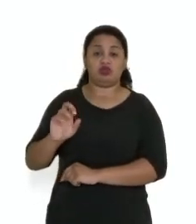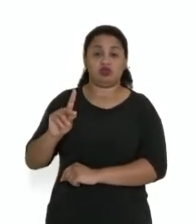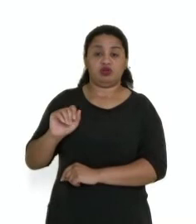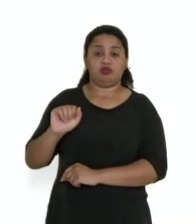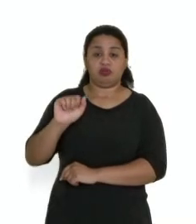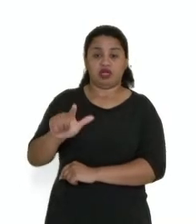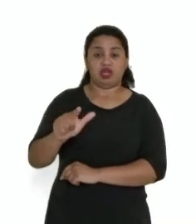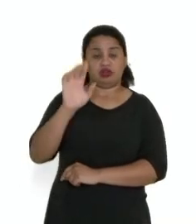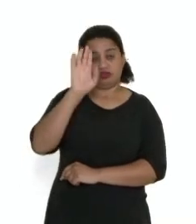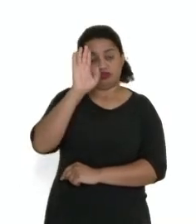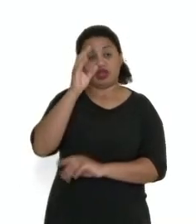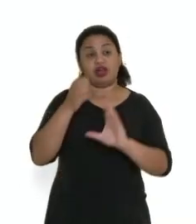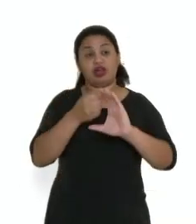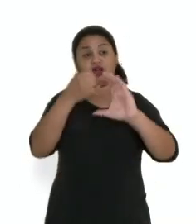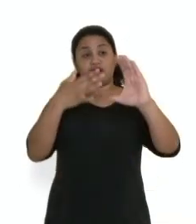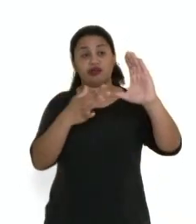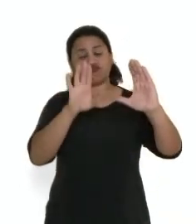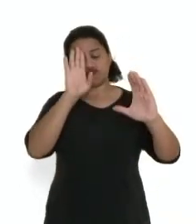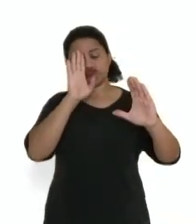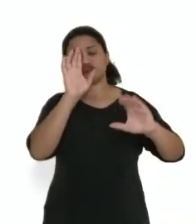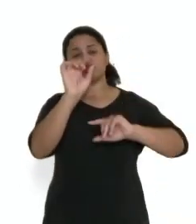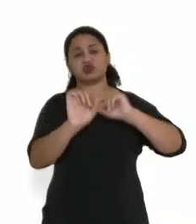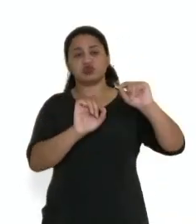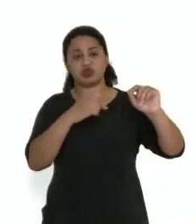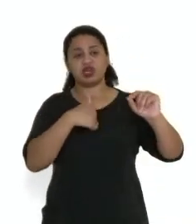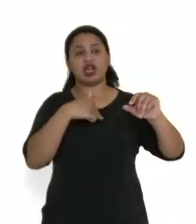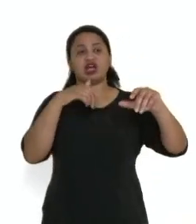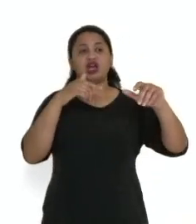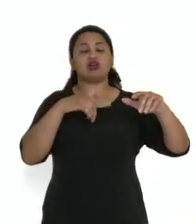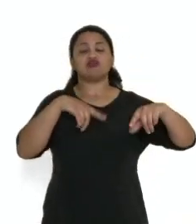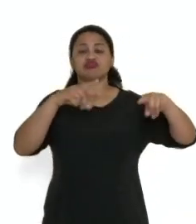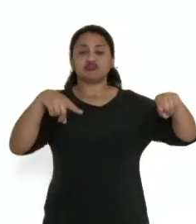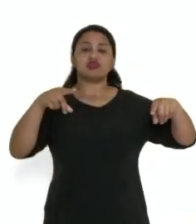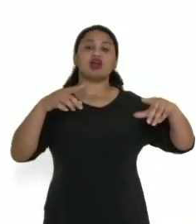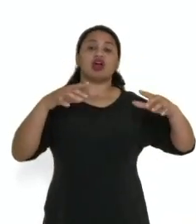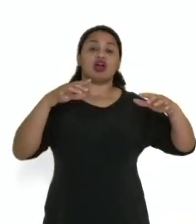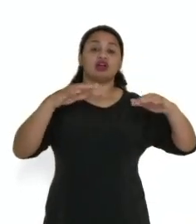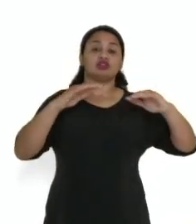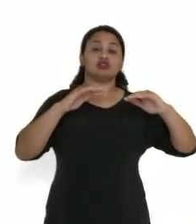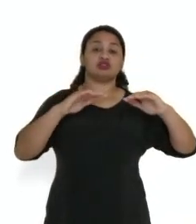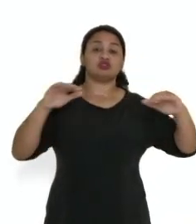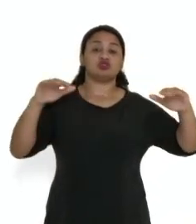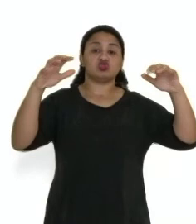A principal característica desse clima é a distribuição regular